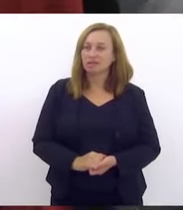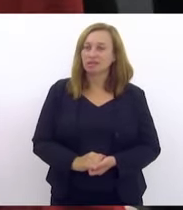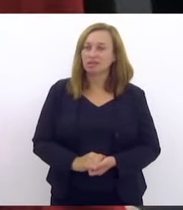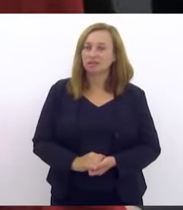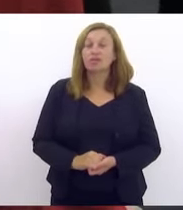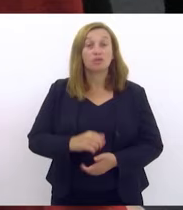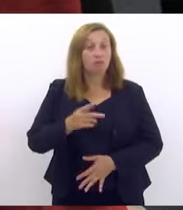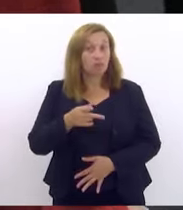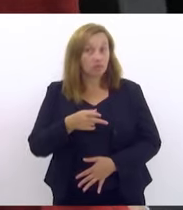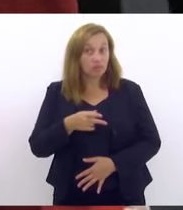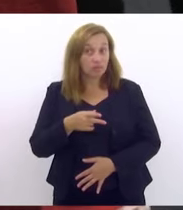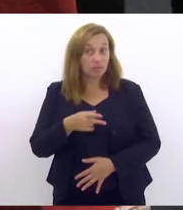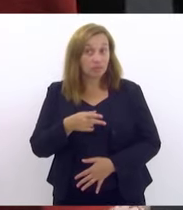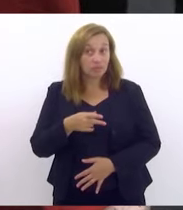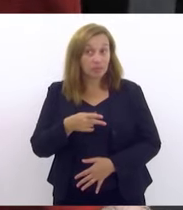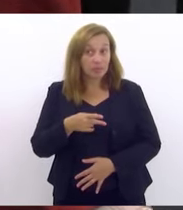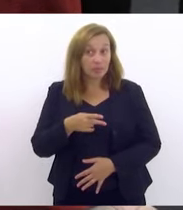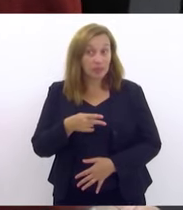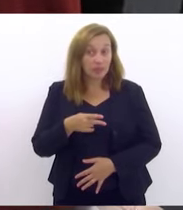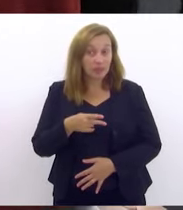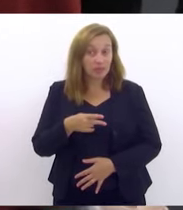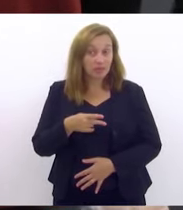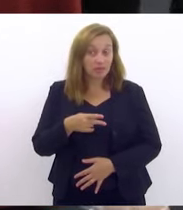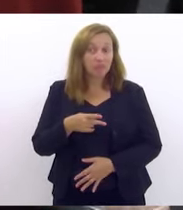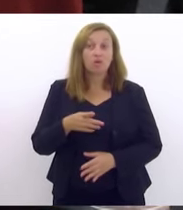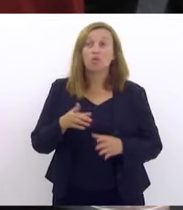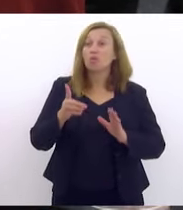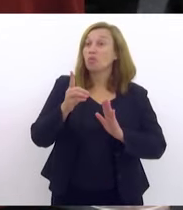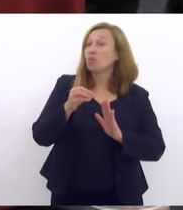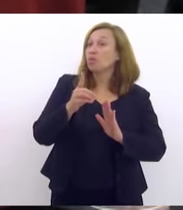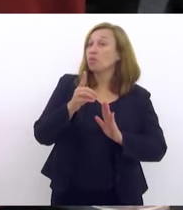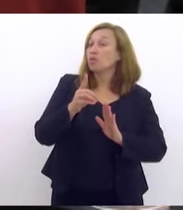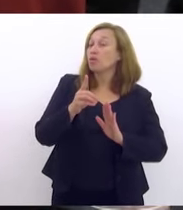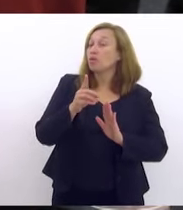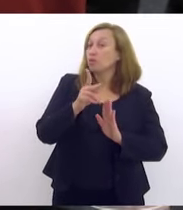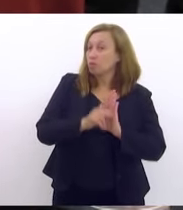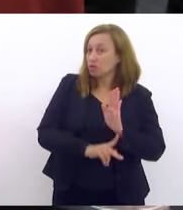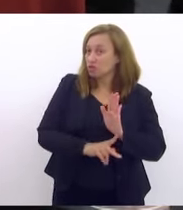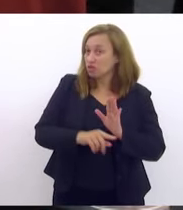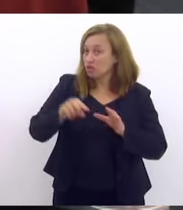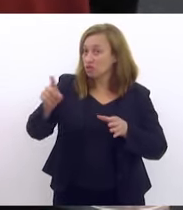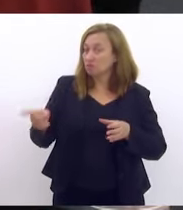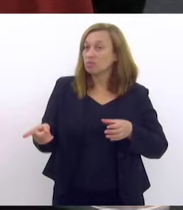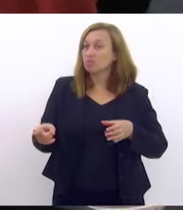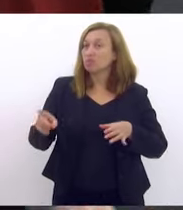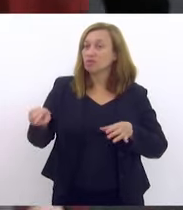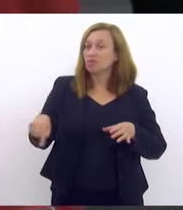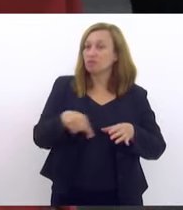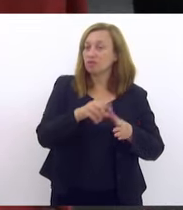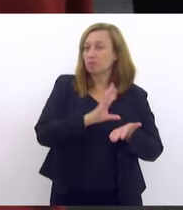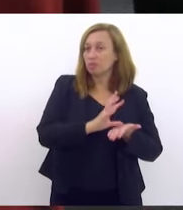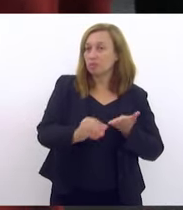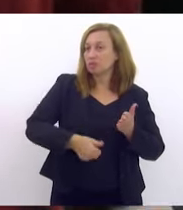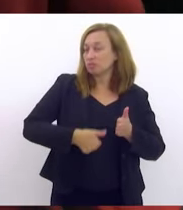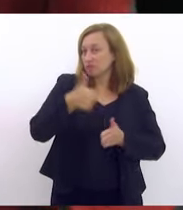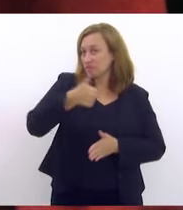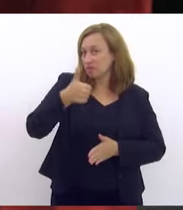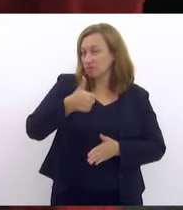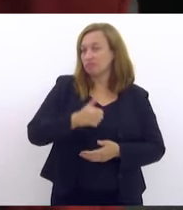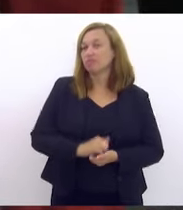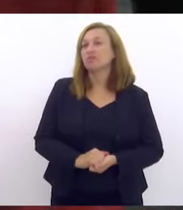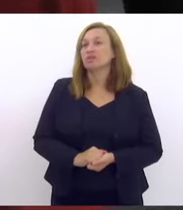como disse, quando o projeto veio à pauta pela primeira vez, há muito